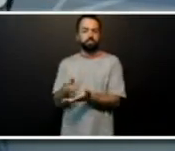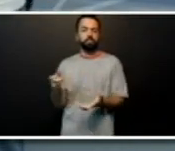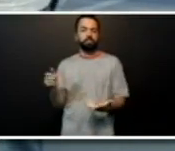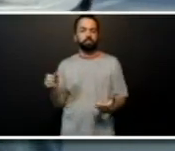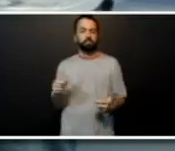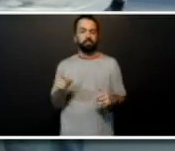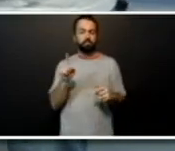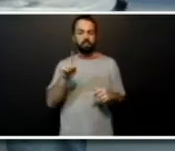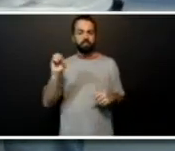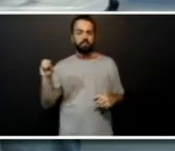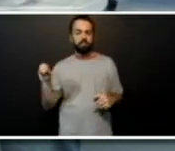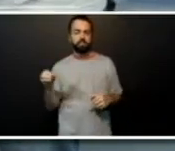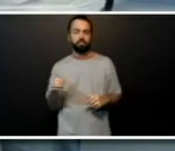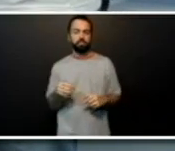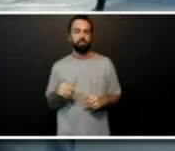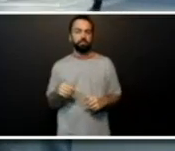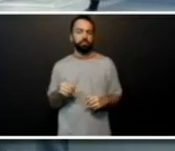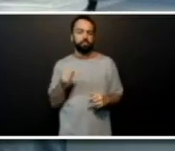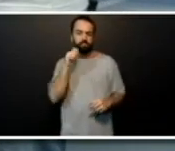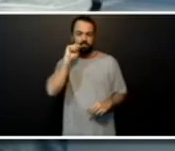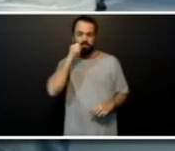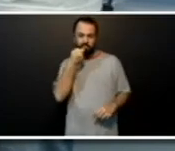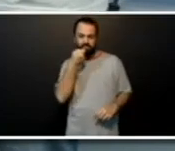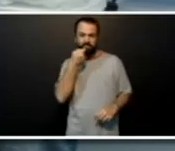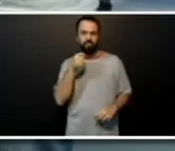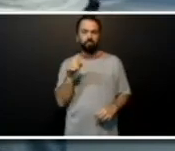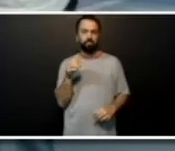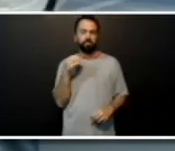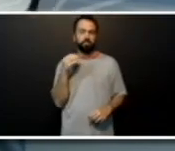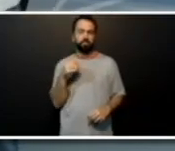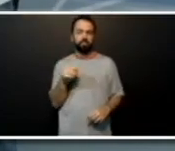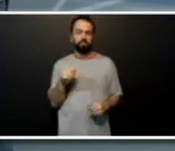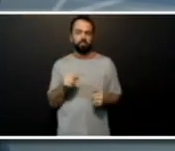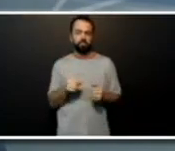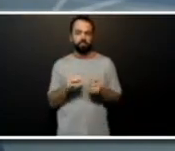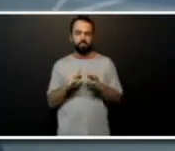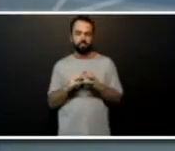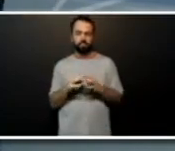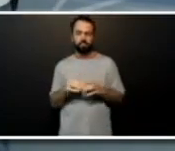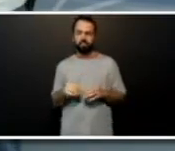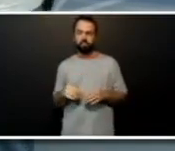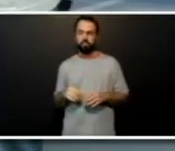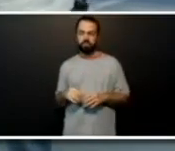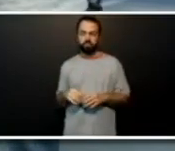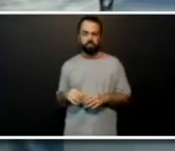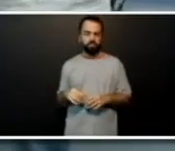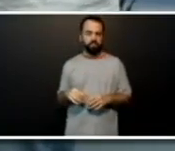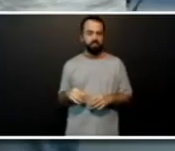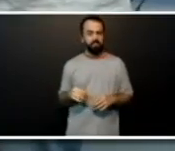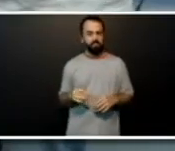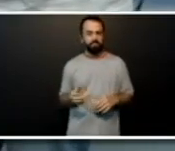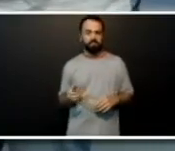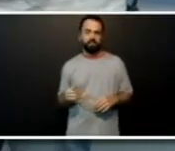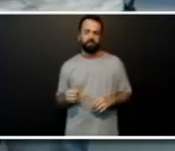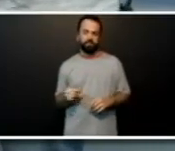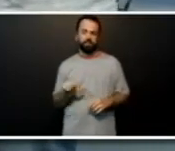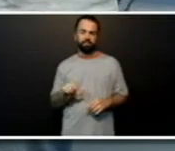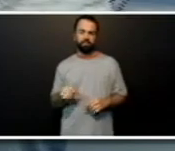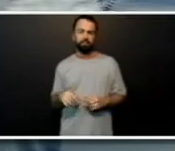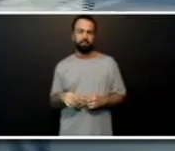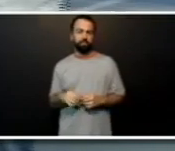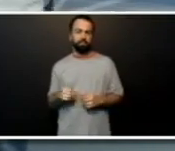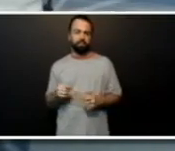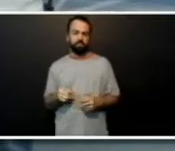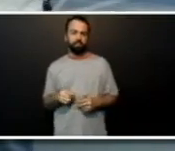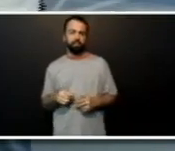padaria. Melhor eu ir pagar, né? Ficar devendo nesses tempos não é bom. Certo?